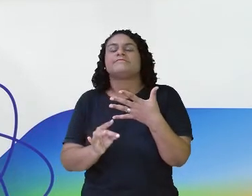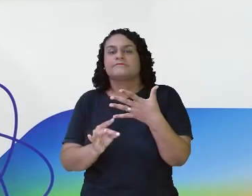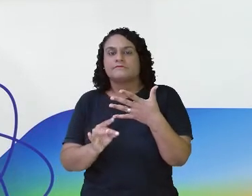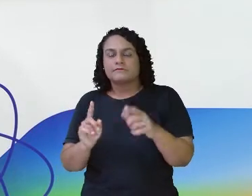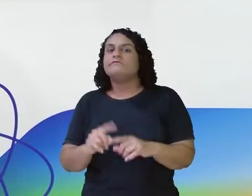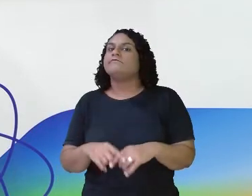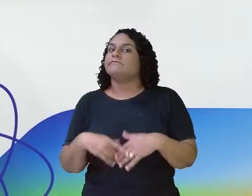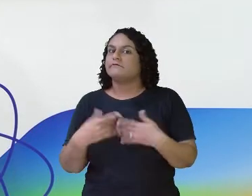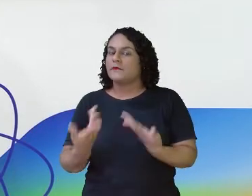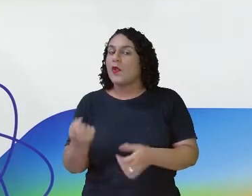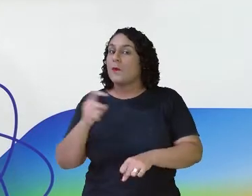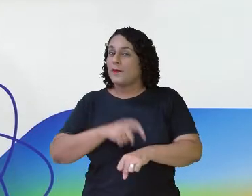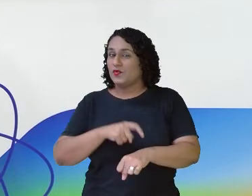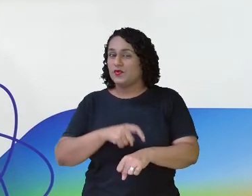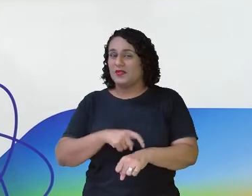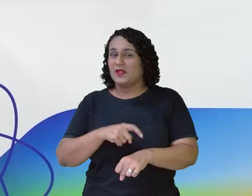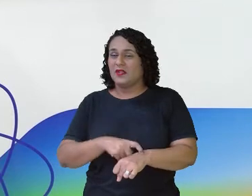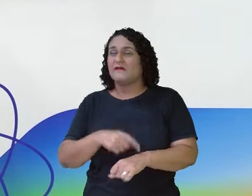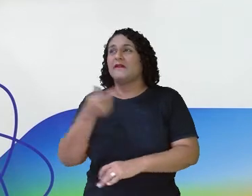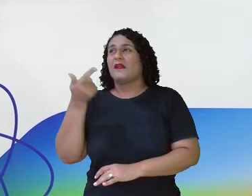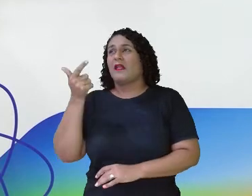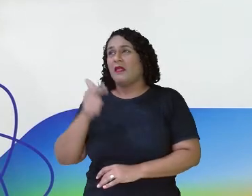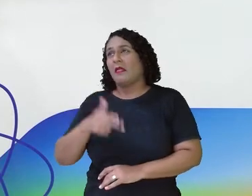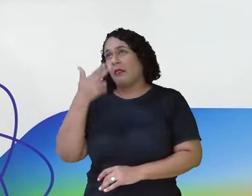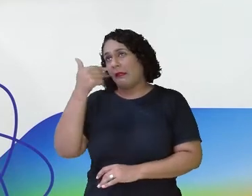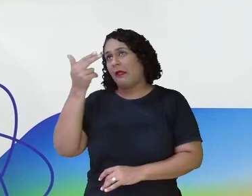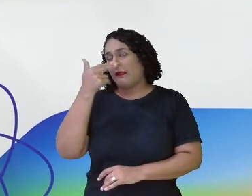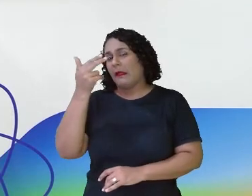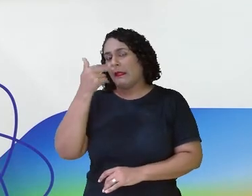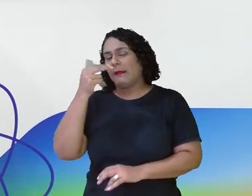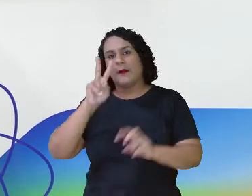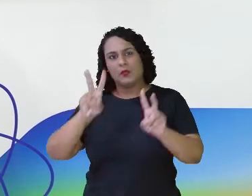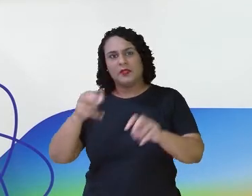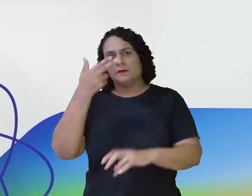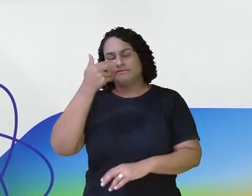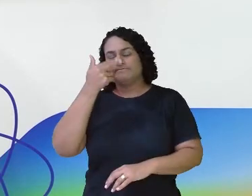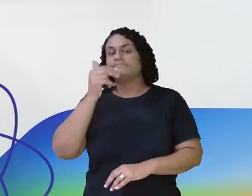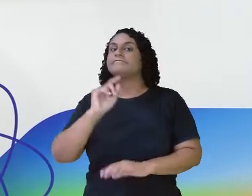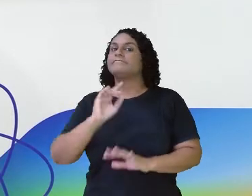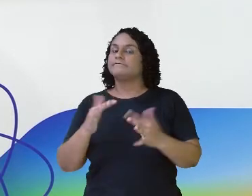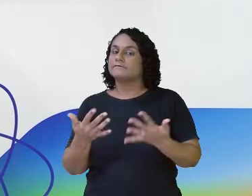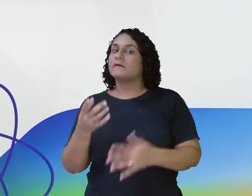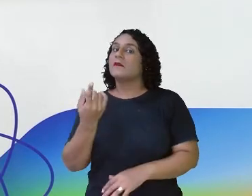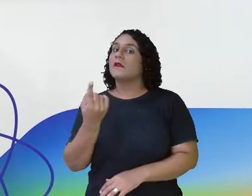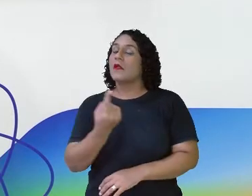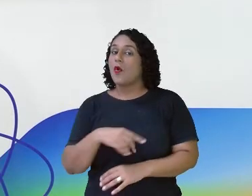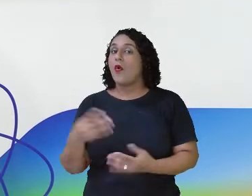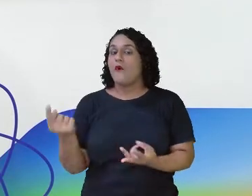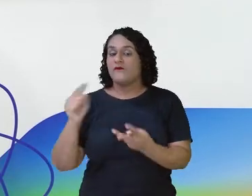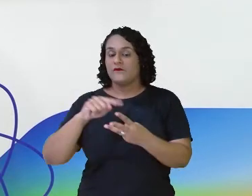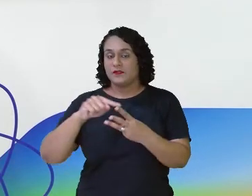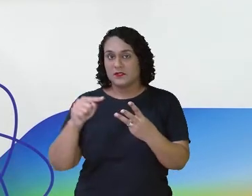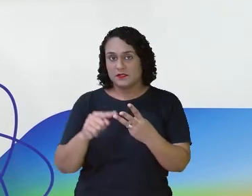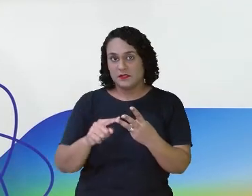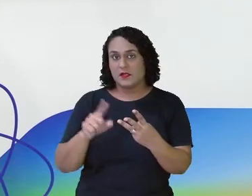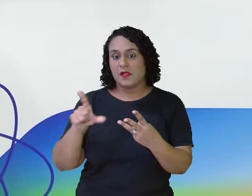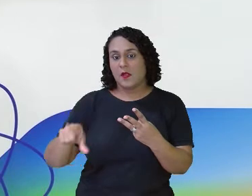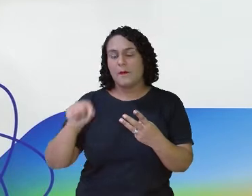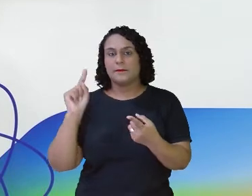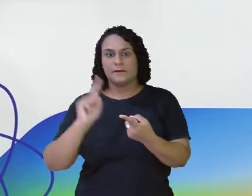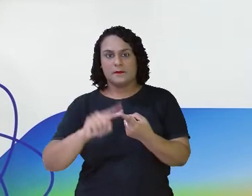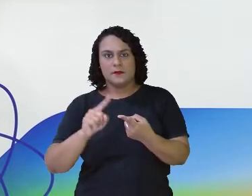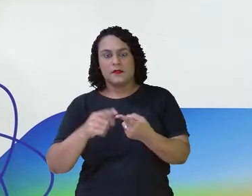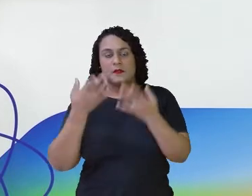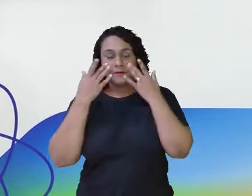assim, até por conta do tempo, e para não ficar tão repetitivas as mesmas coisas, você tem 2 opções, 3 na verdade. Assistir a aula